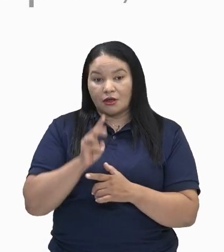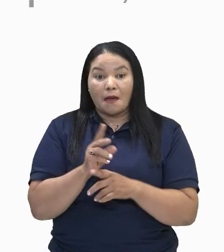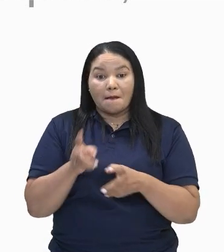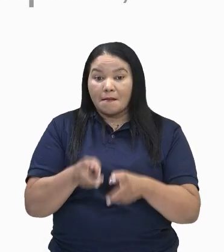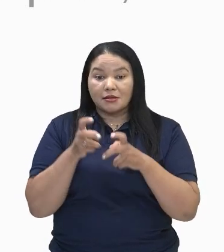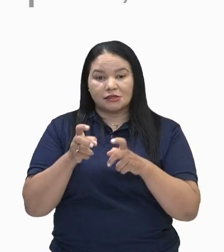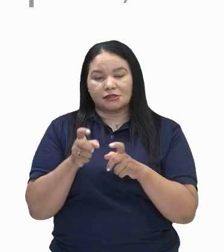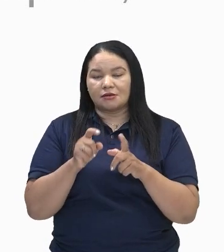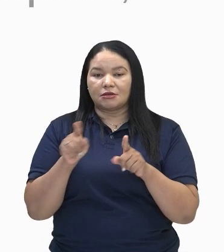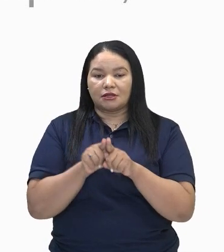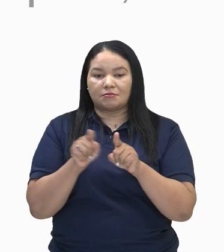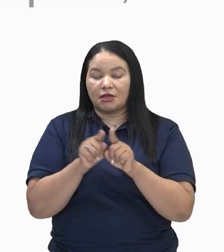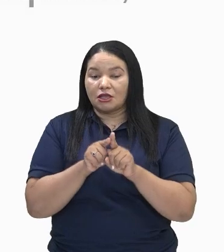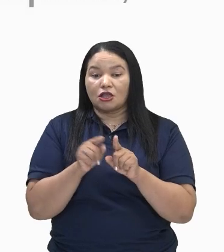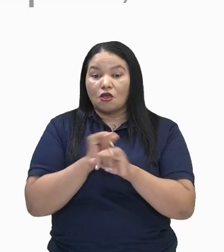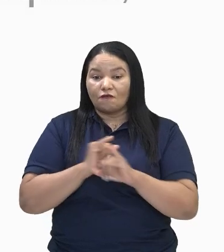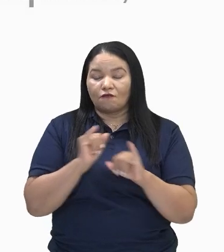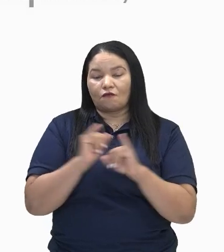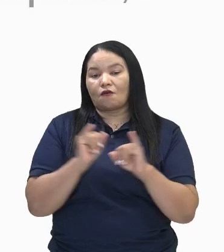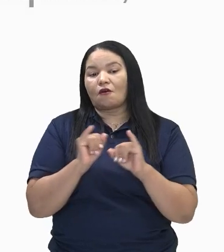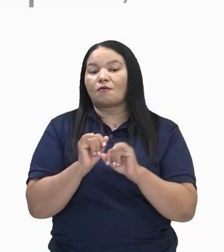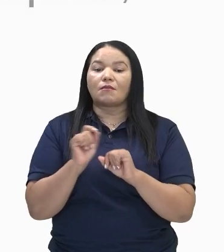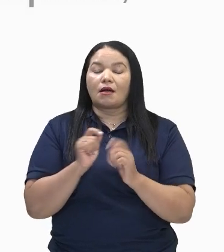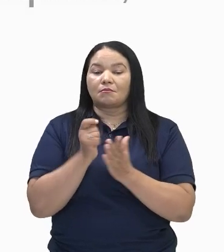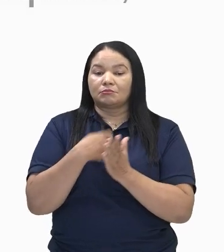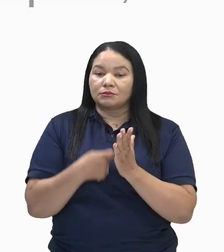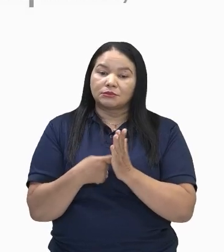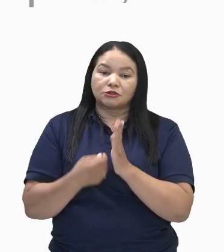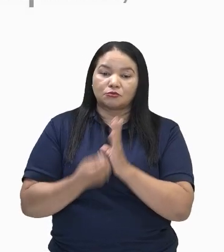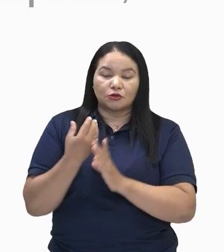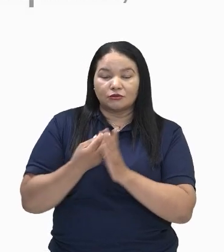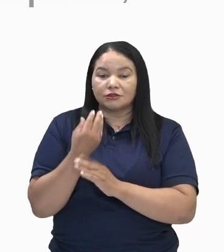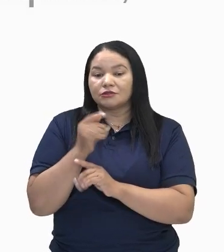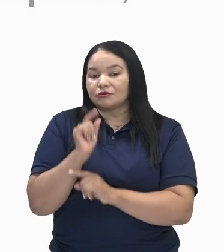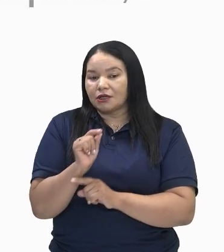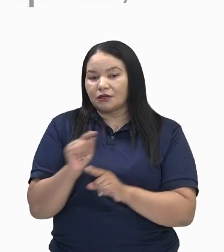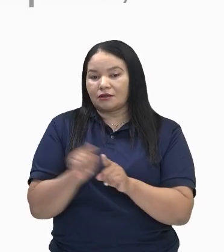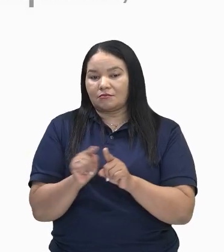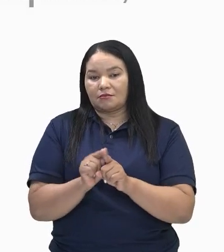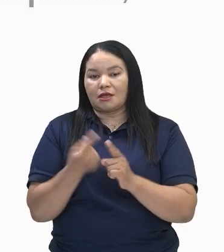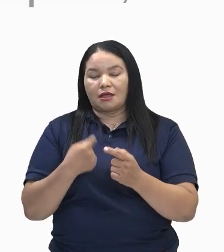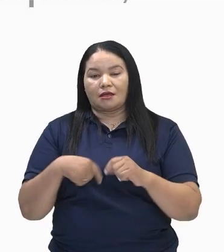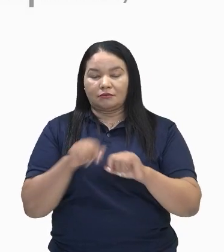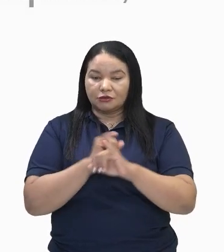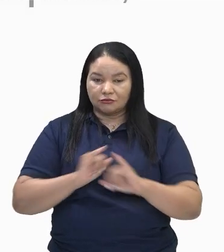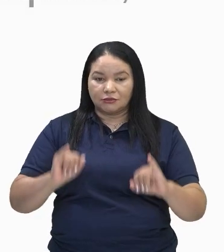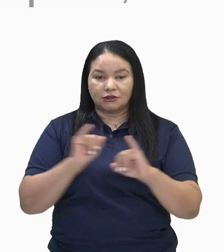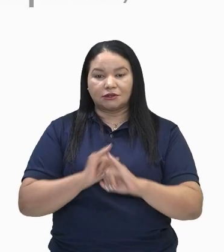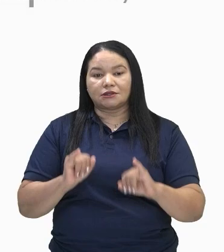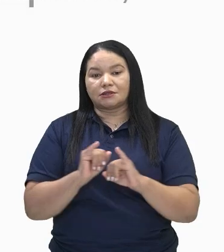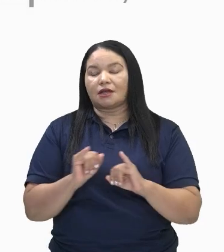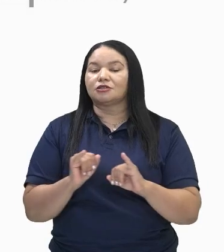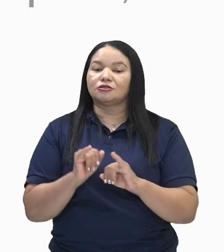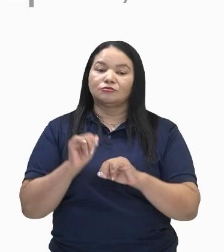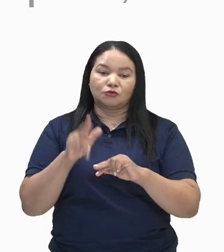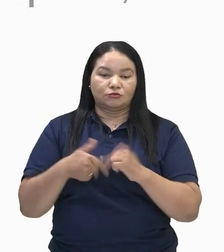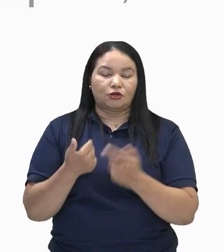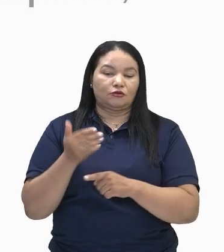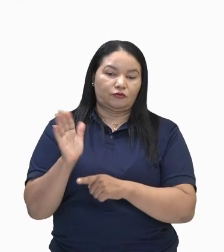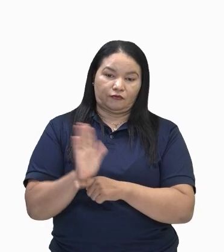já informa quem foi que produziu e também já deixa clara aí a mensagem trazida pelo vídeo,